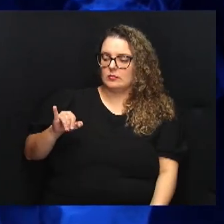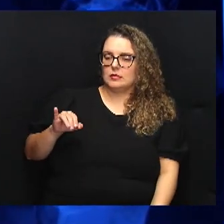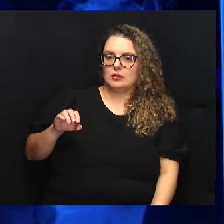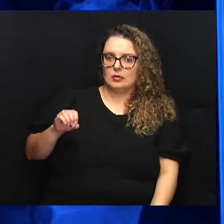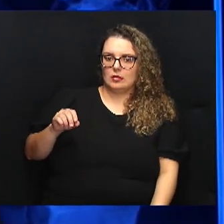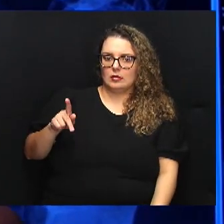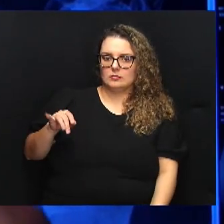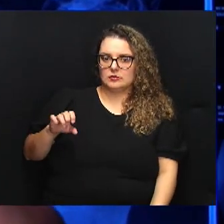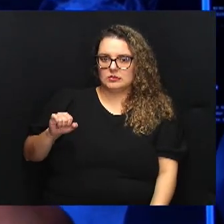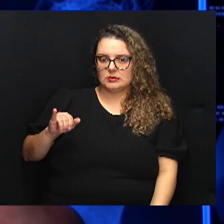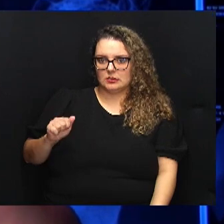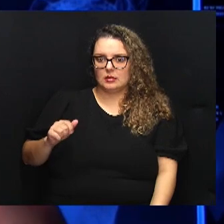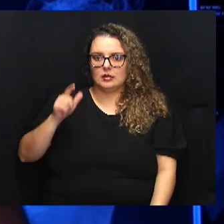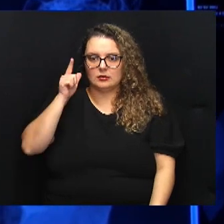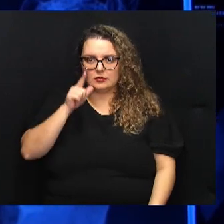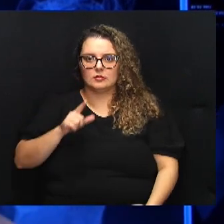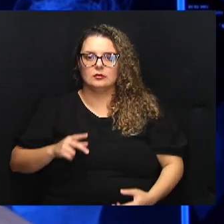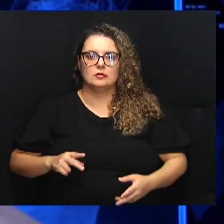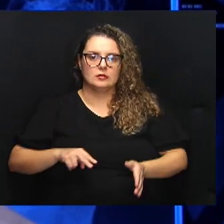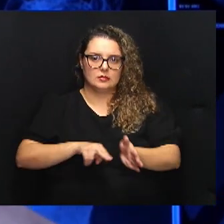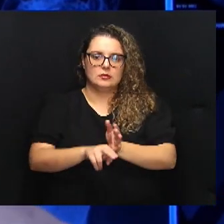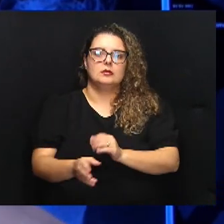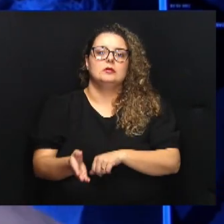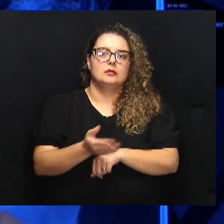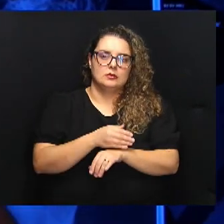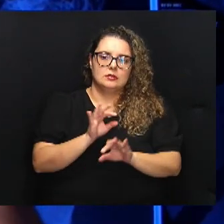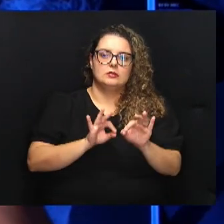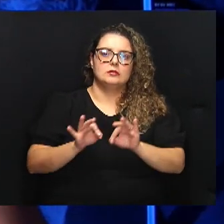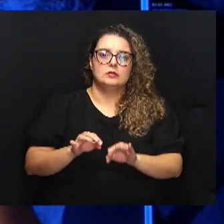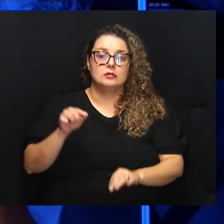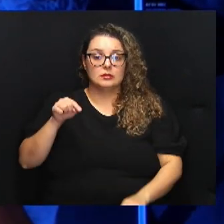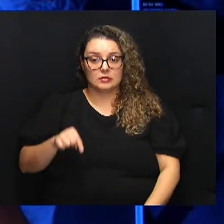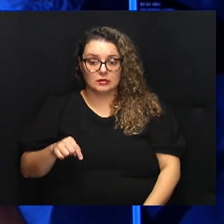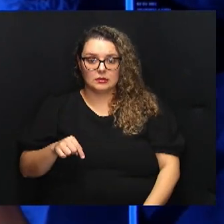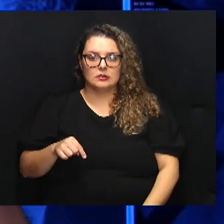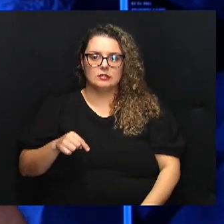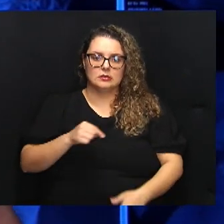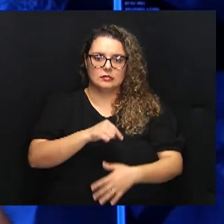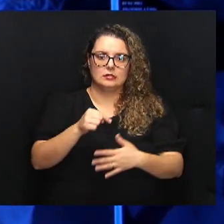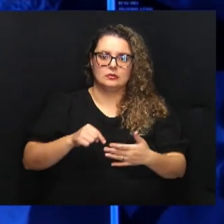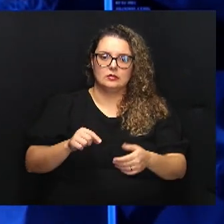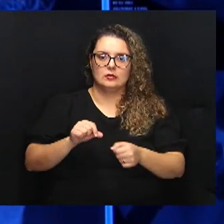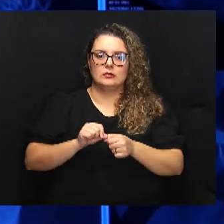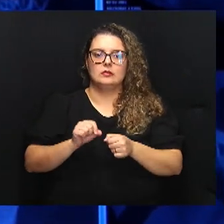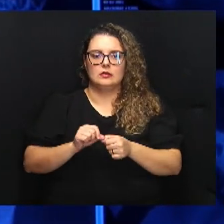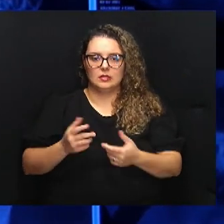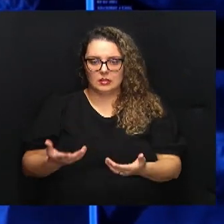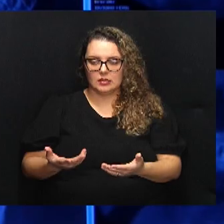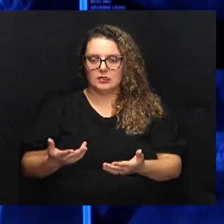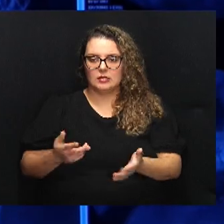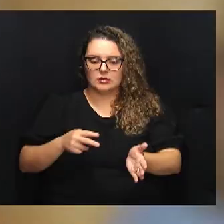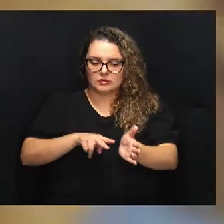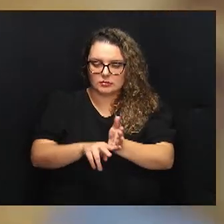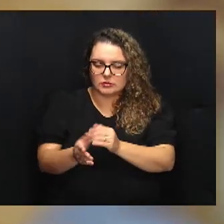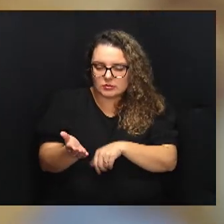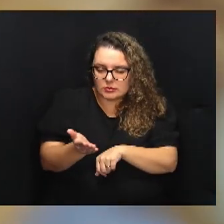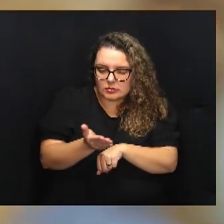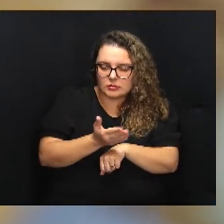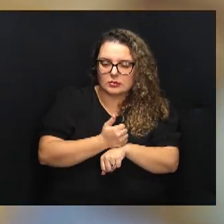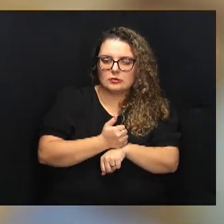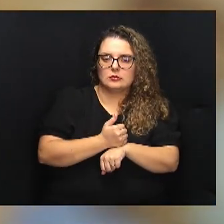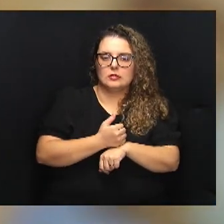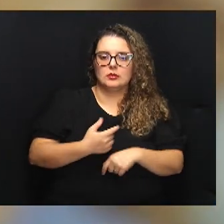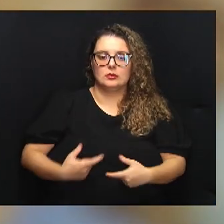fazer um diagnóstico muito mais precoce. E nesses casos, quando a gente faz diagnóstico, geralmente numa fase mais inicial, em que o tumor